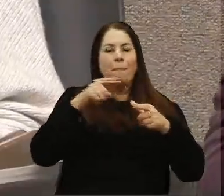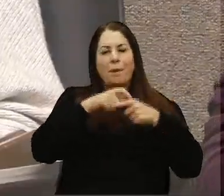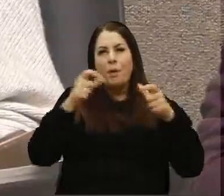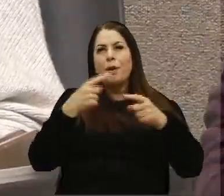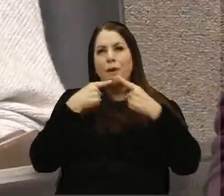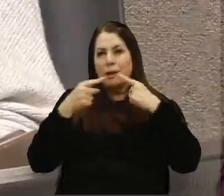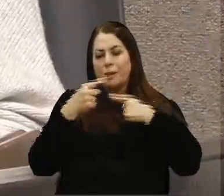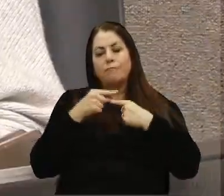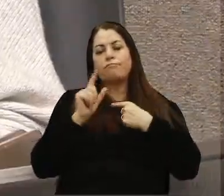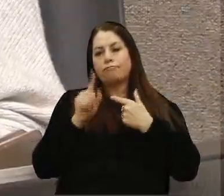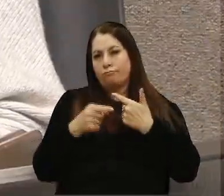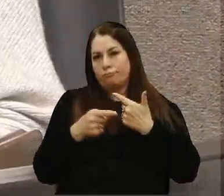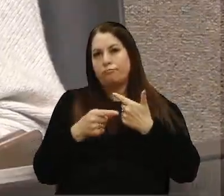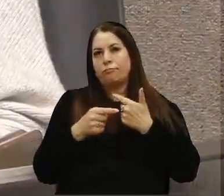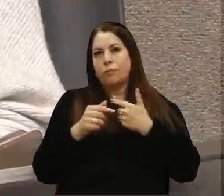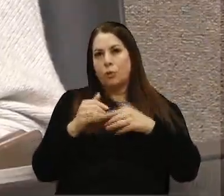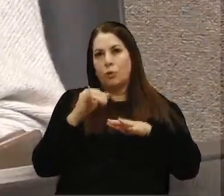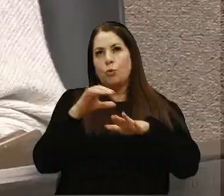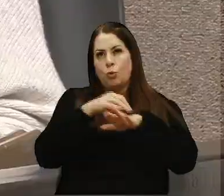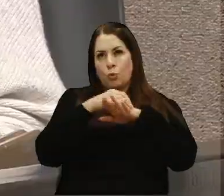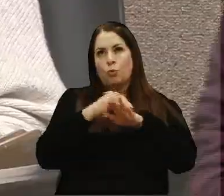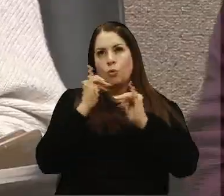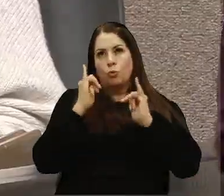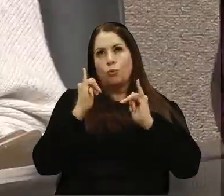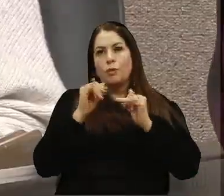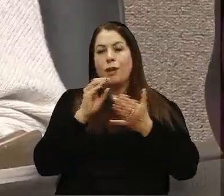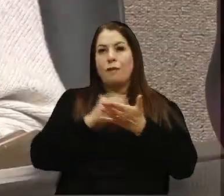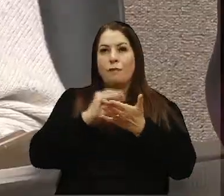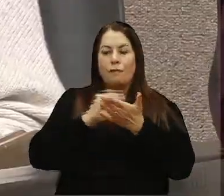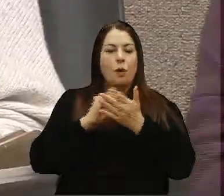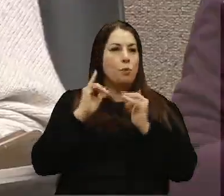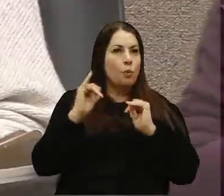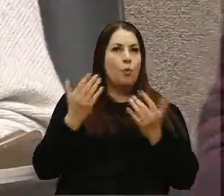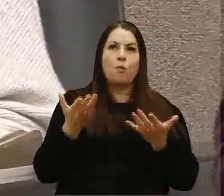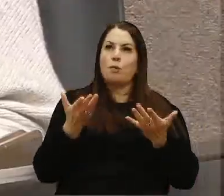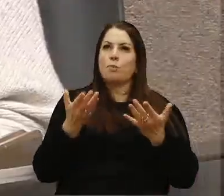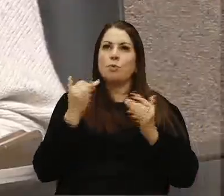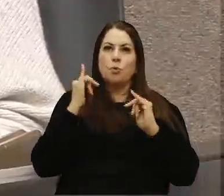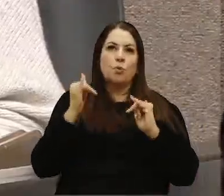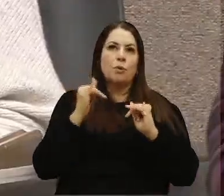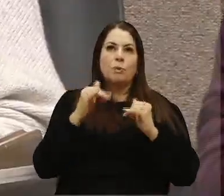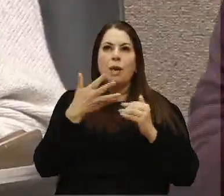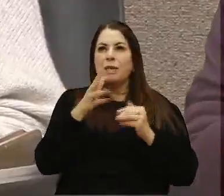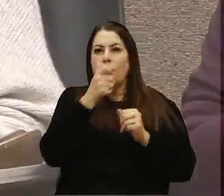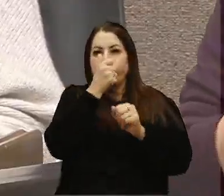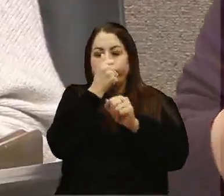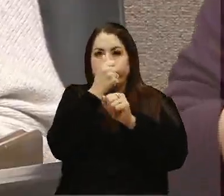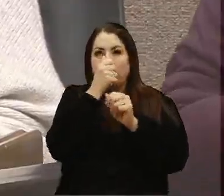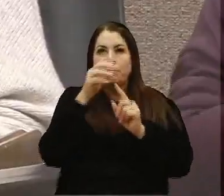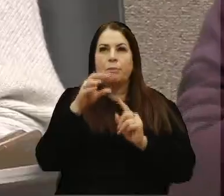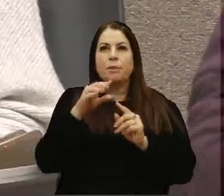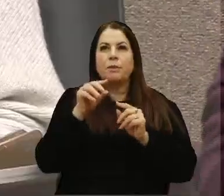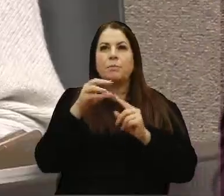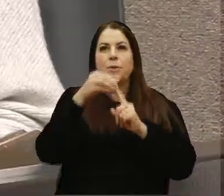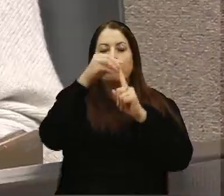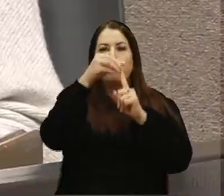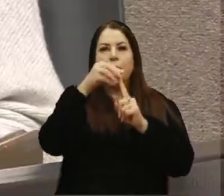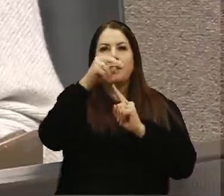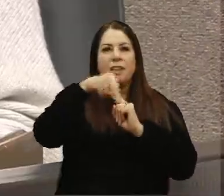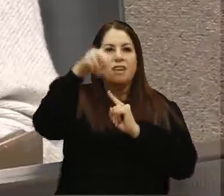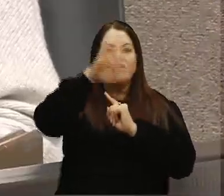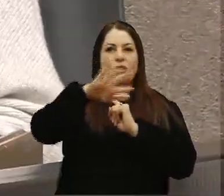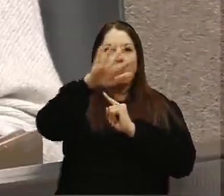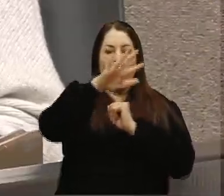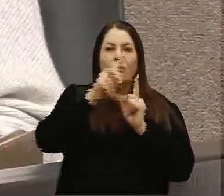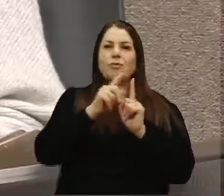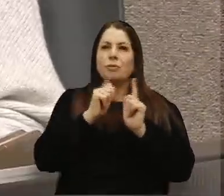reclamação é a questão do transporte coletivo, a falta de ônibus muitas vezes lotados, principalmente lá na região norte,